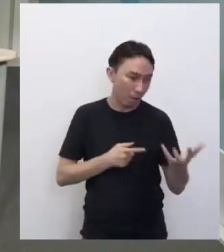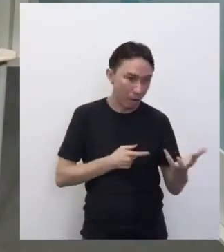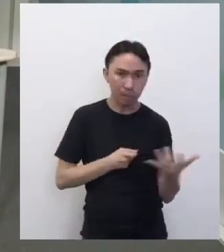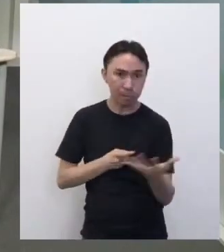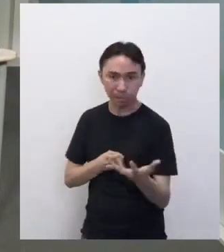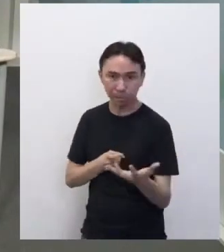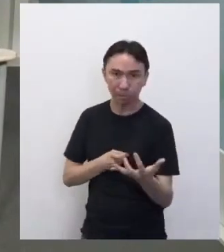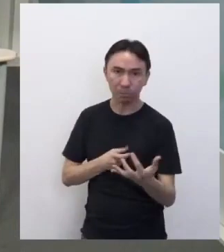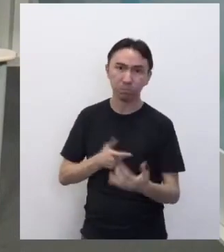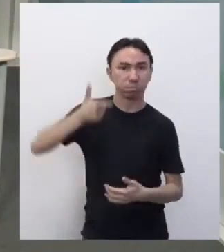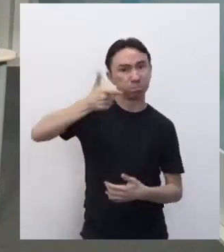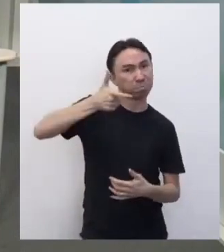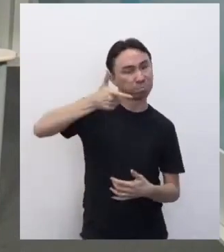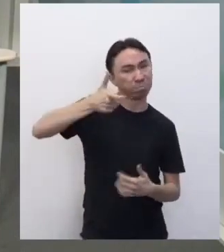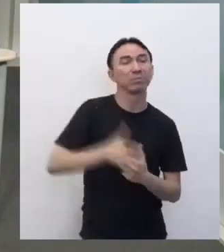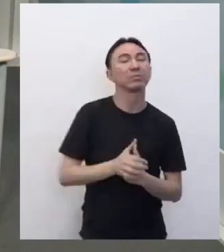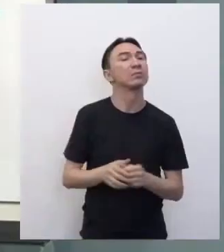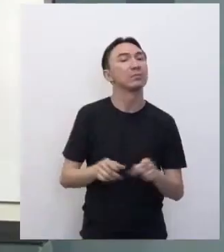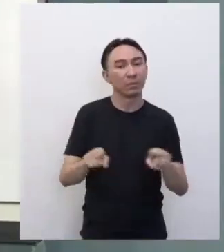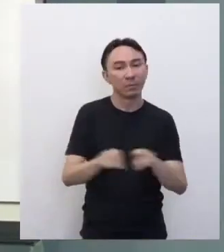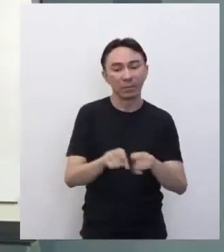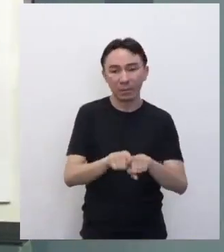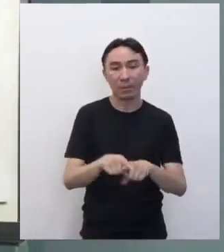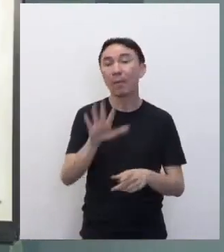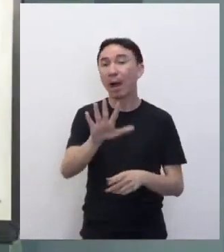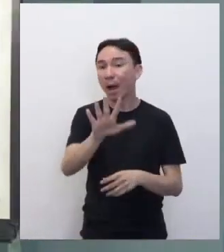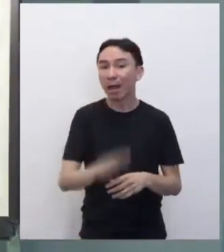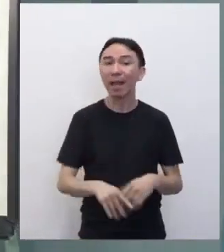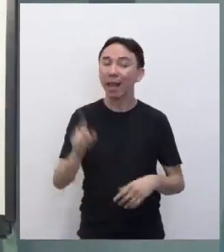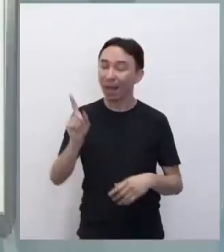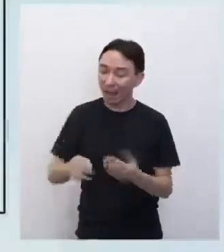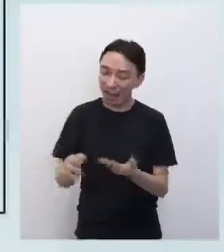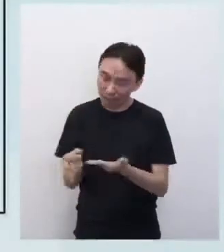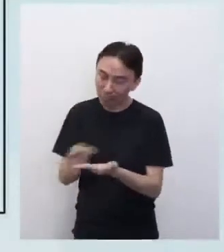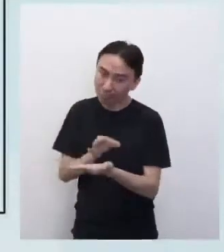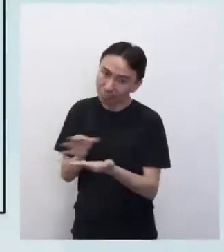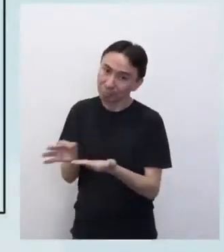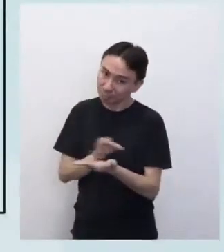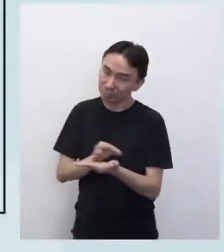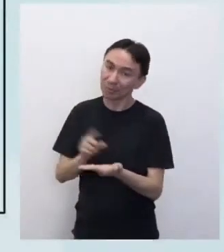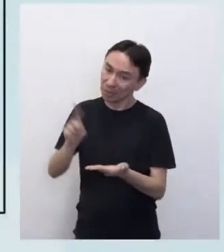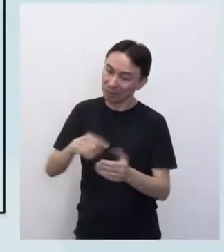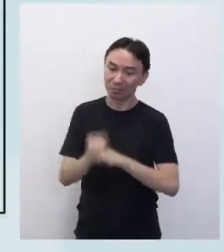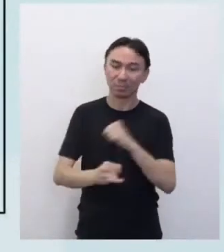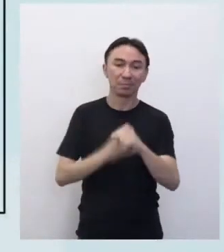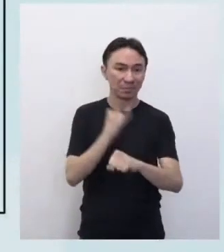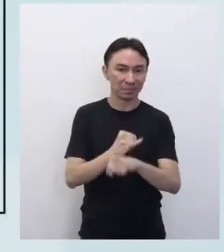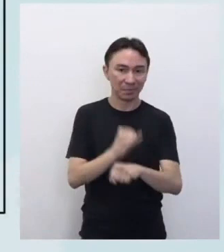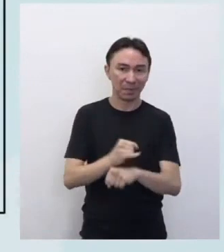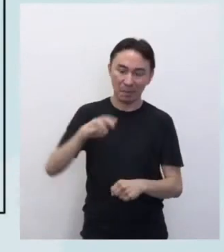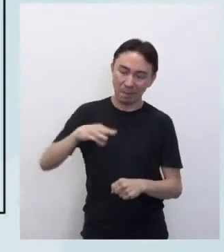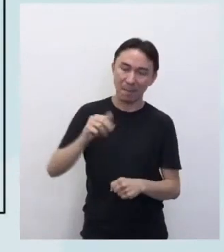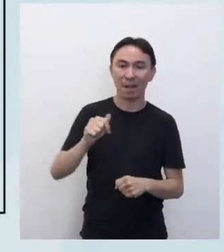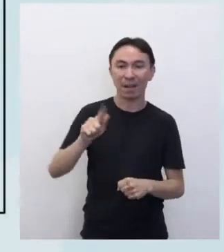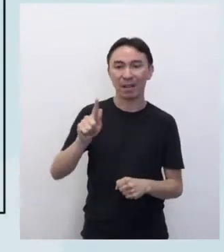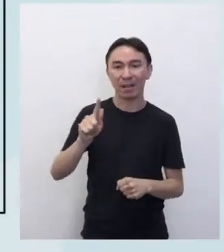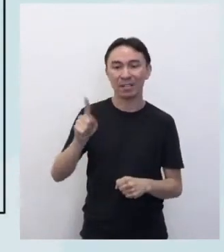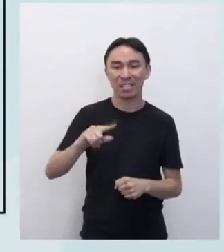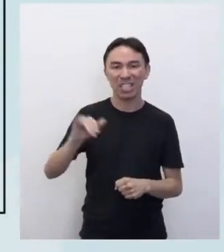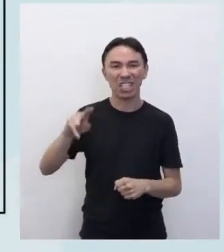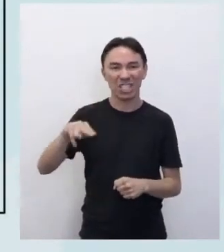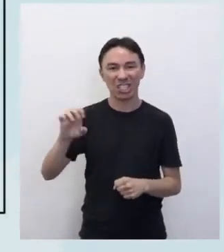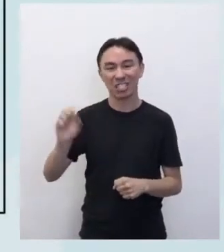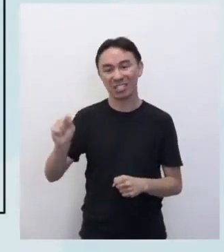fala de online magazines, são as revistas online, ok? Então, vamos lá para o nosso texto. They are written